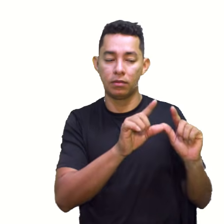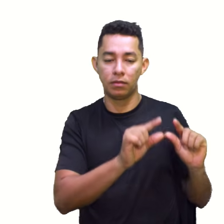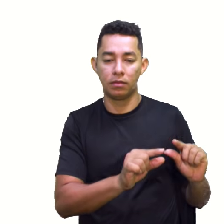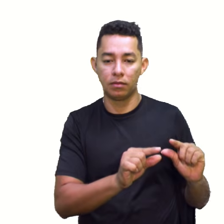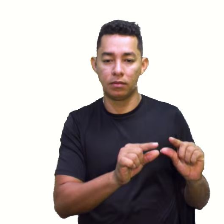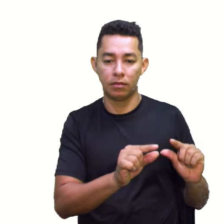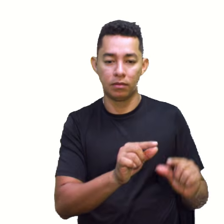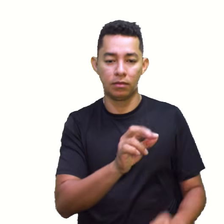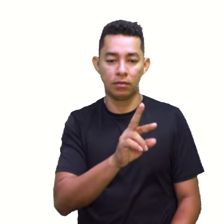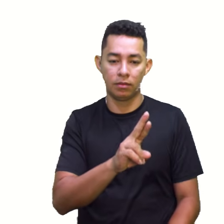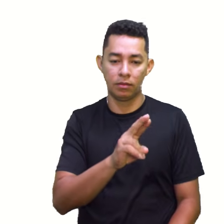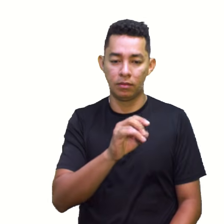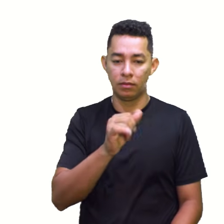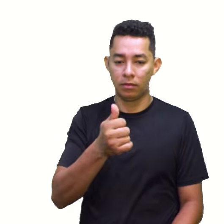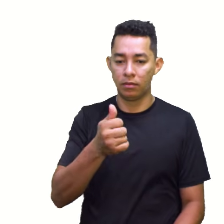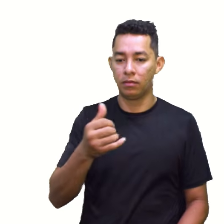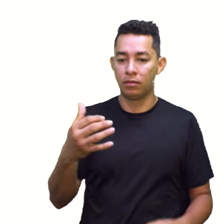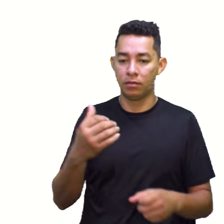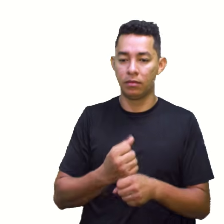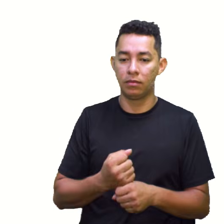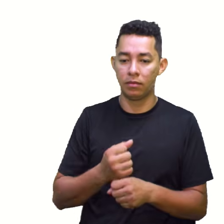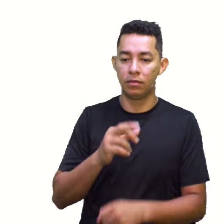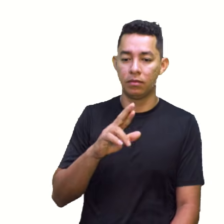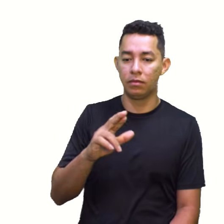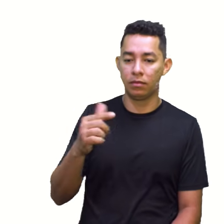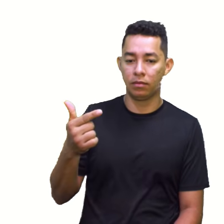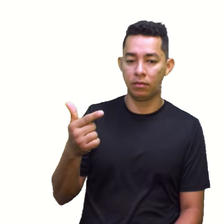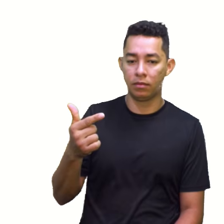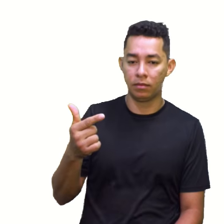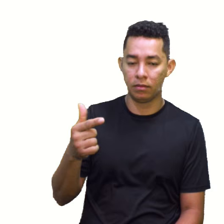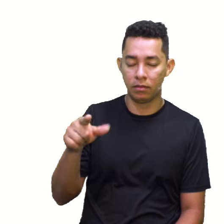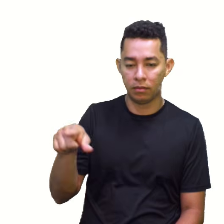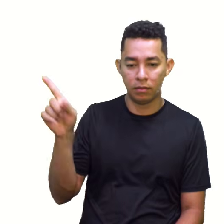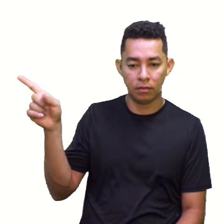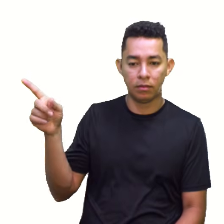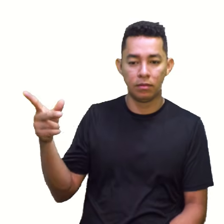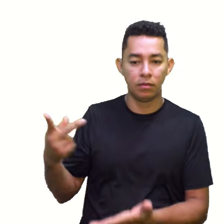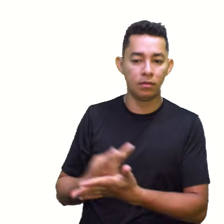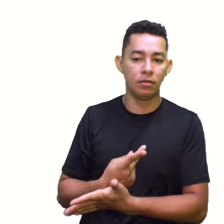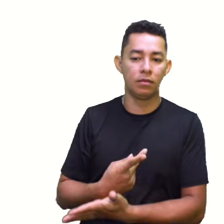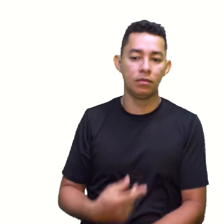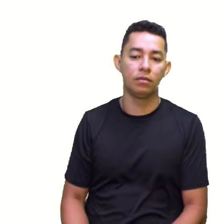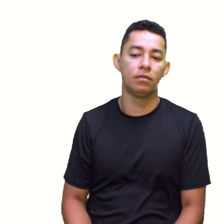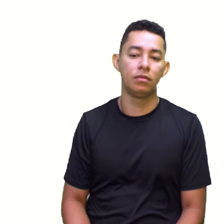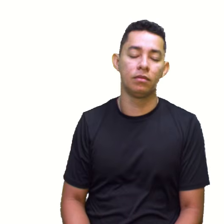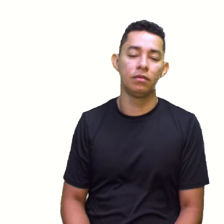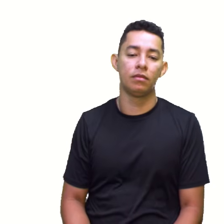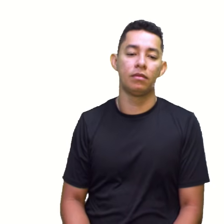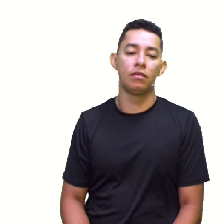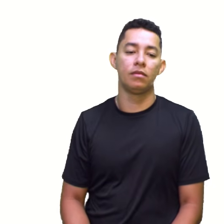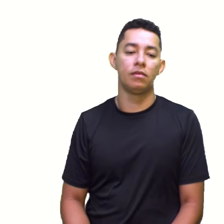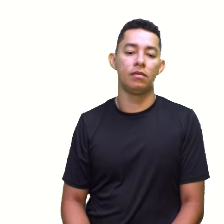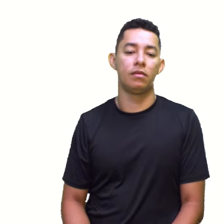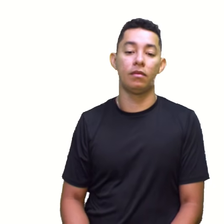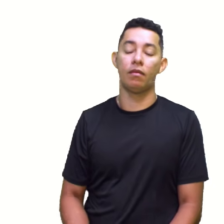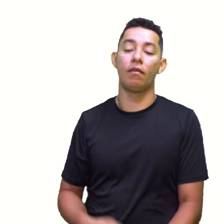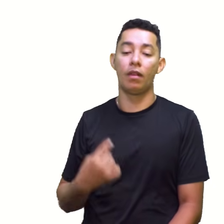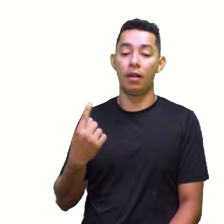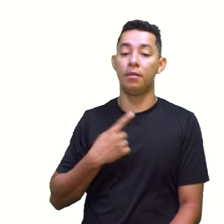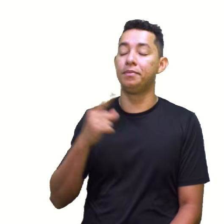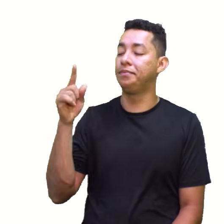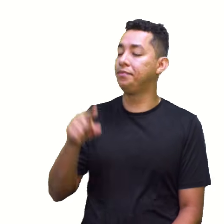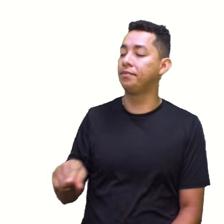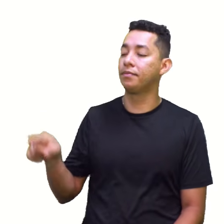mais R2. Quando isso aqui acontece, a nossa circunferência é o